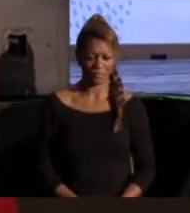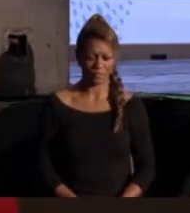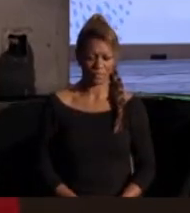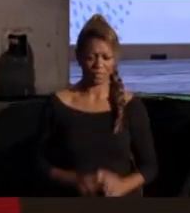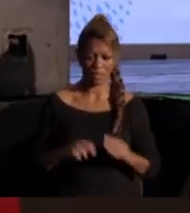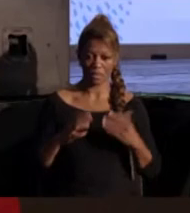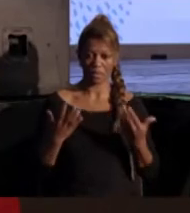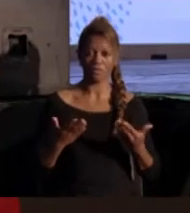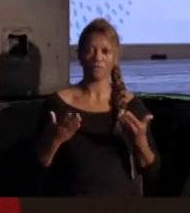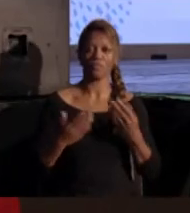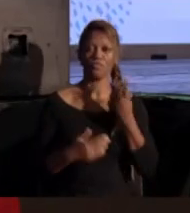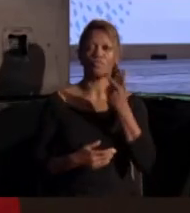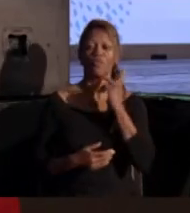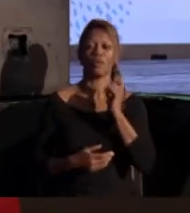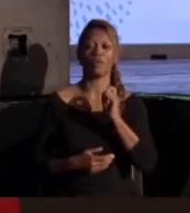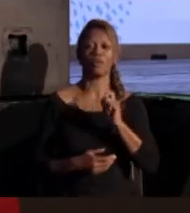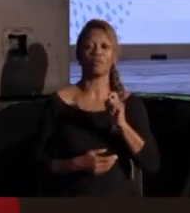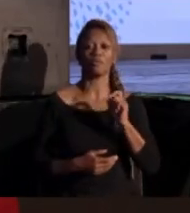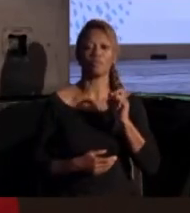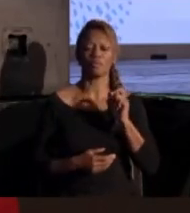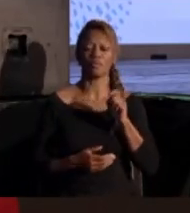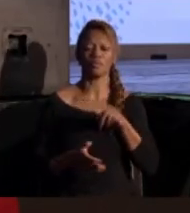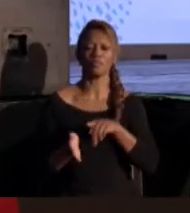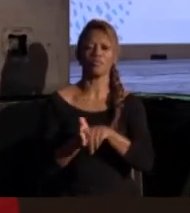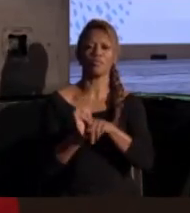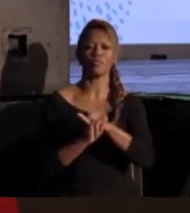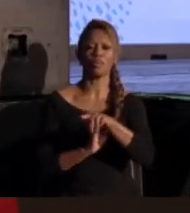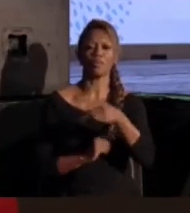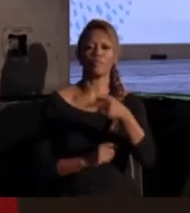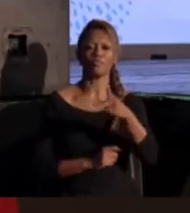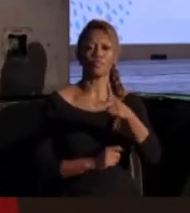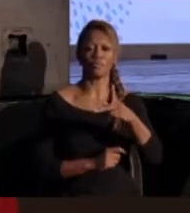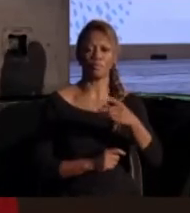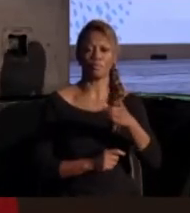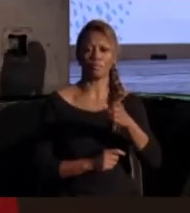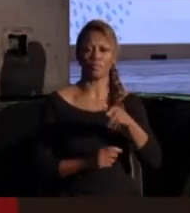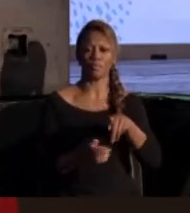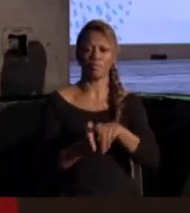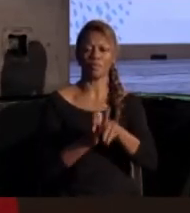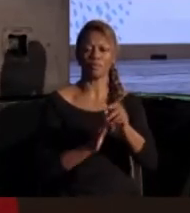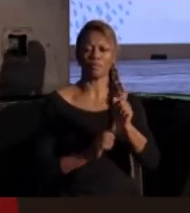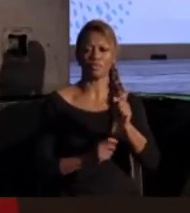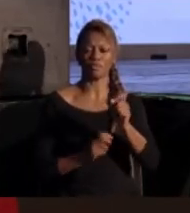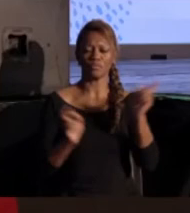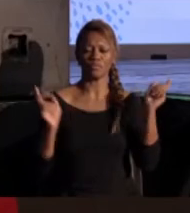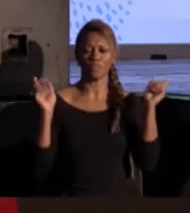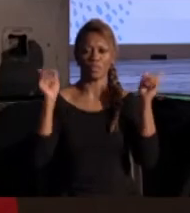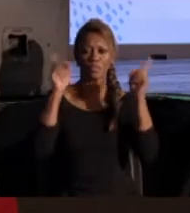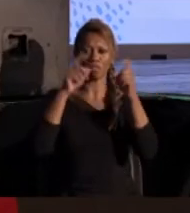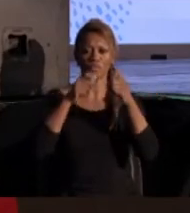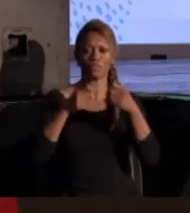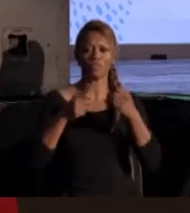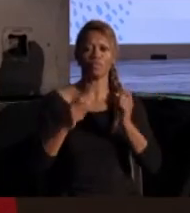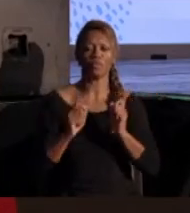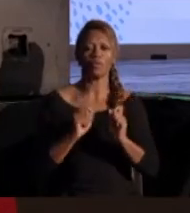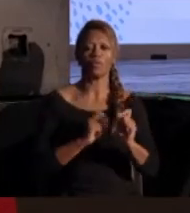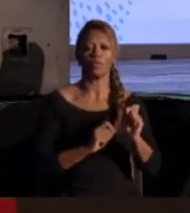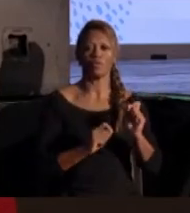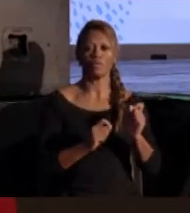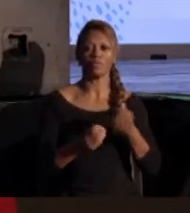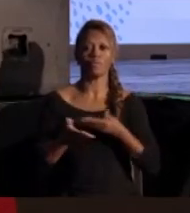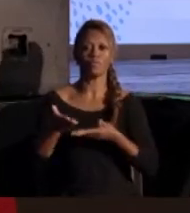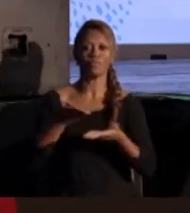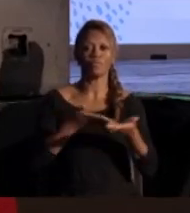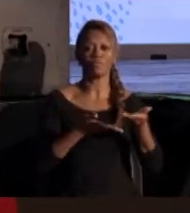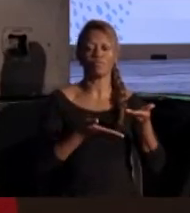vou direto nessa interrogação. Sem dúvida nenhuma, tem uma dificuldade de se relacionar